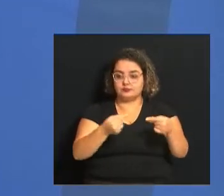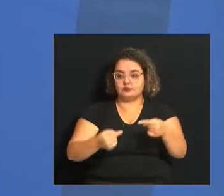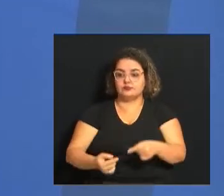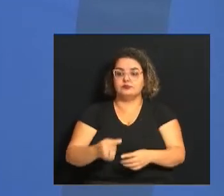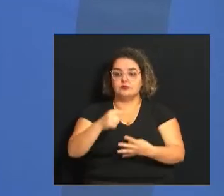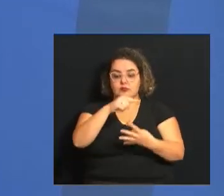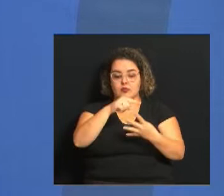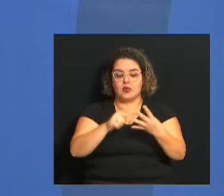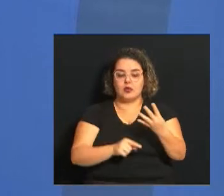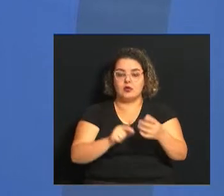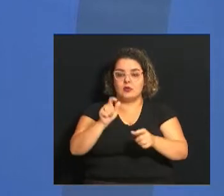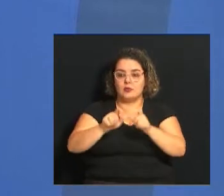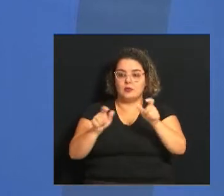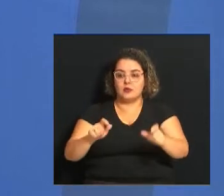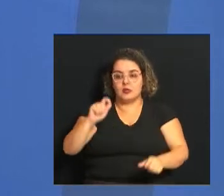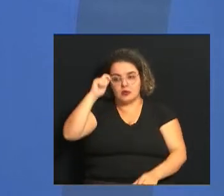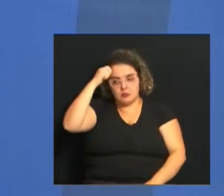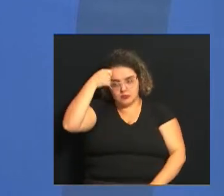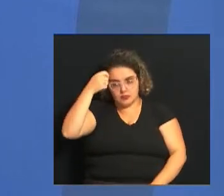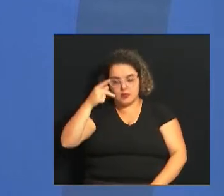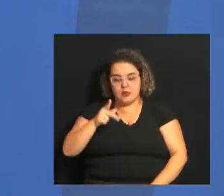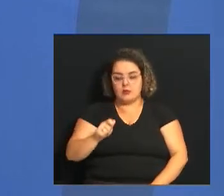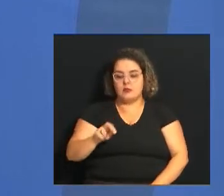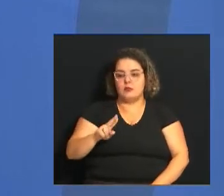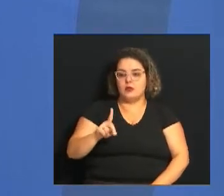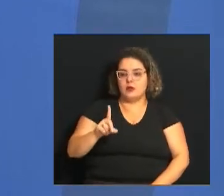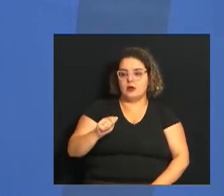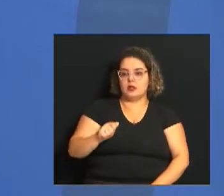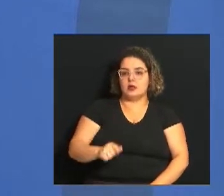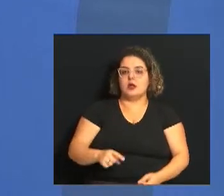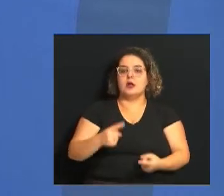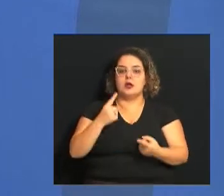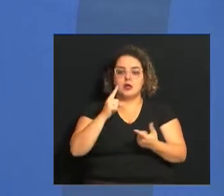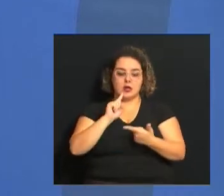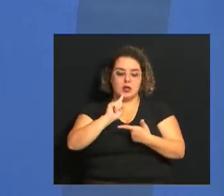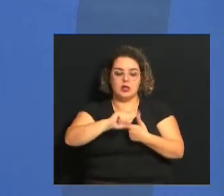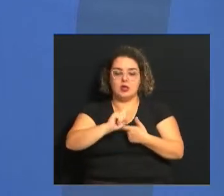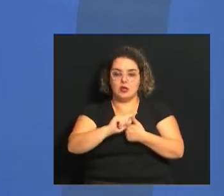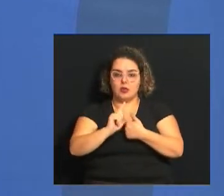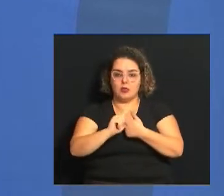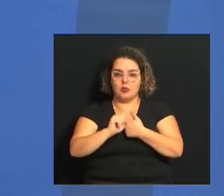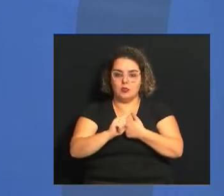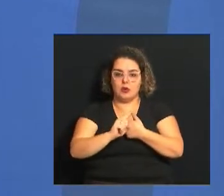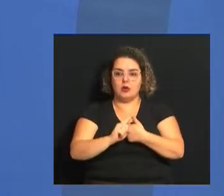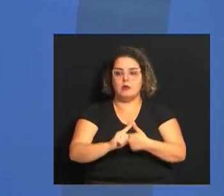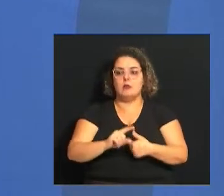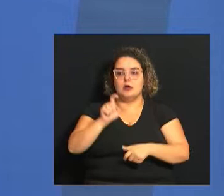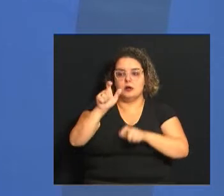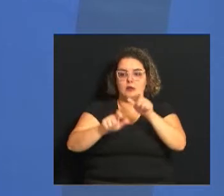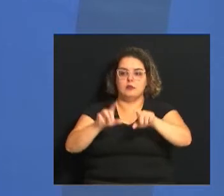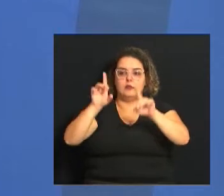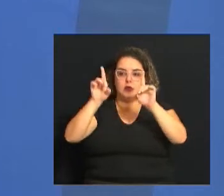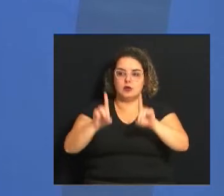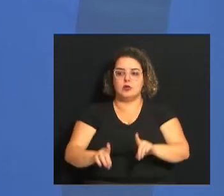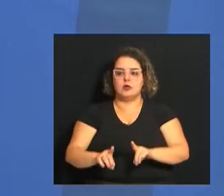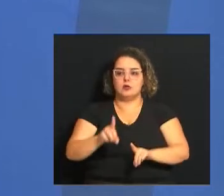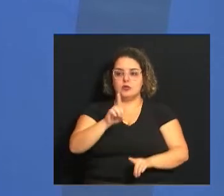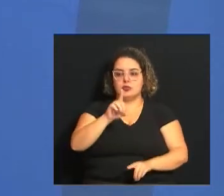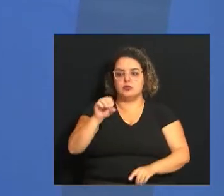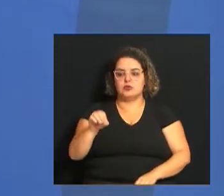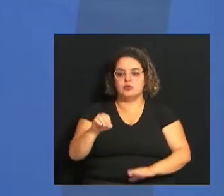para pessoas pretas e pardas e 1 para pessoa com deficiência. Está, inclusive, no Diário Oficial